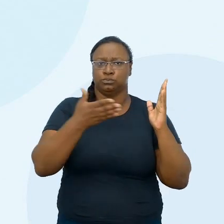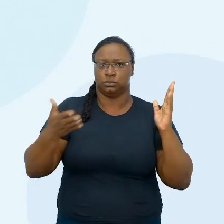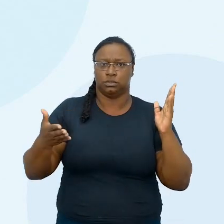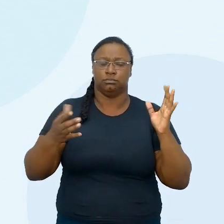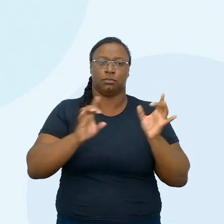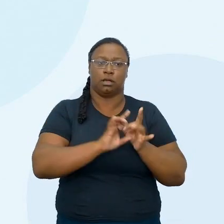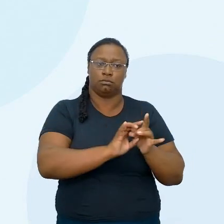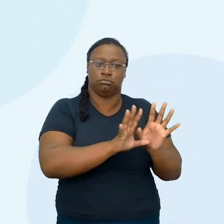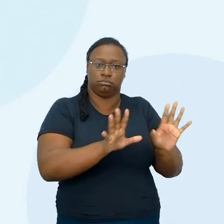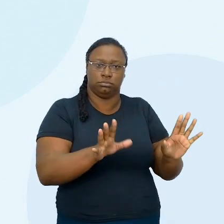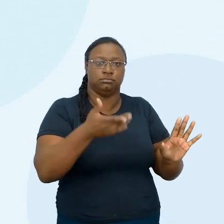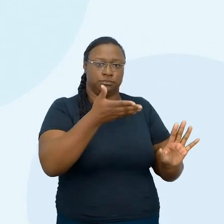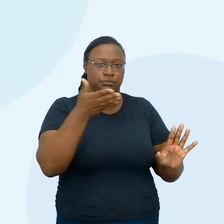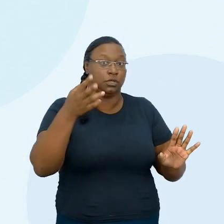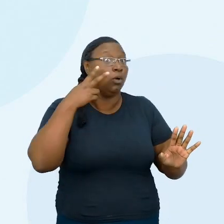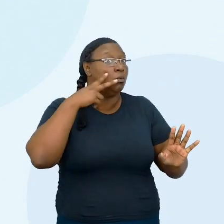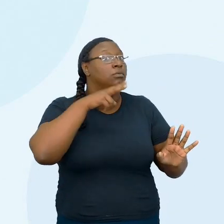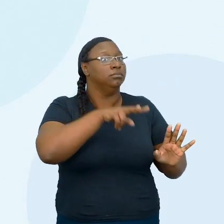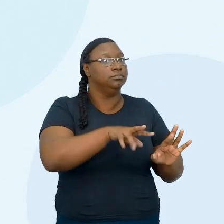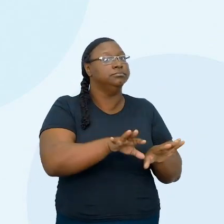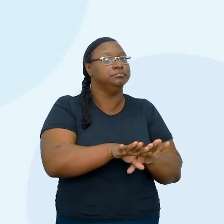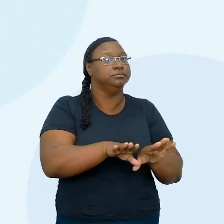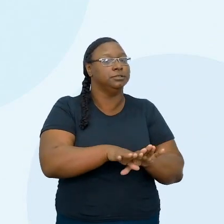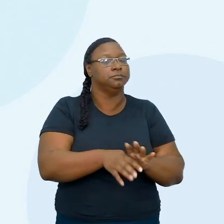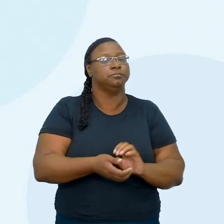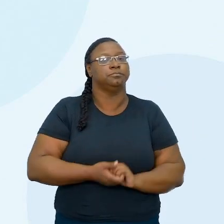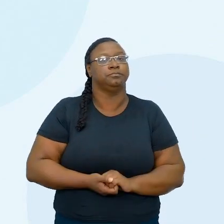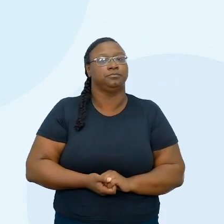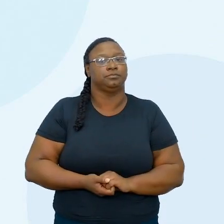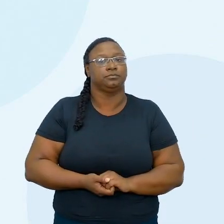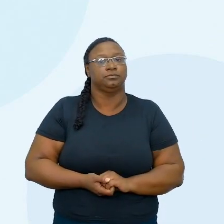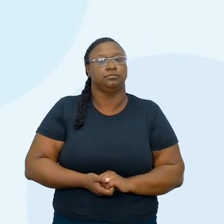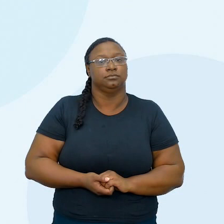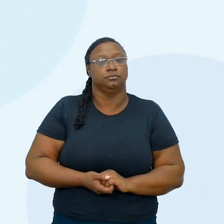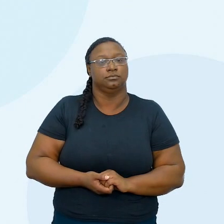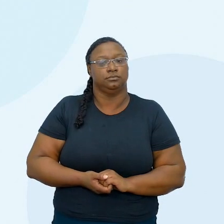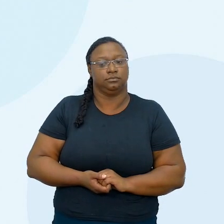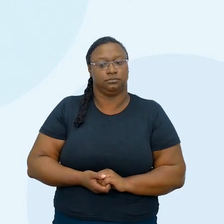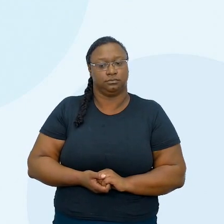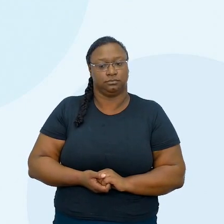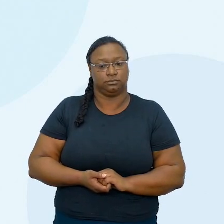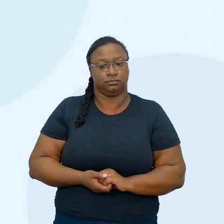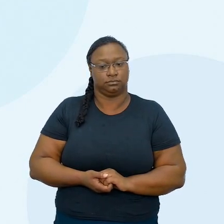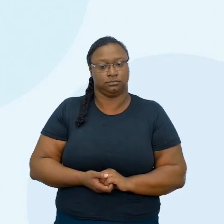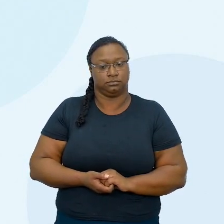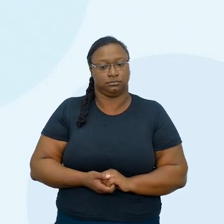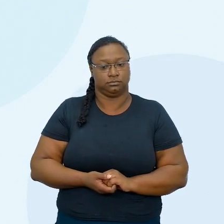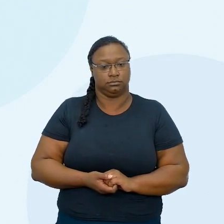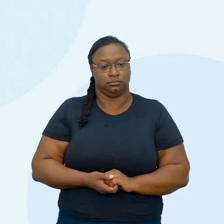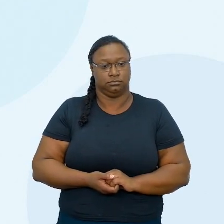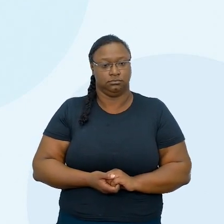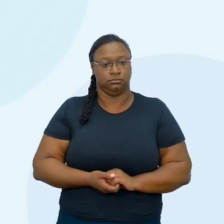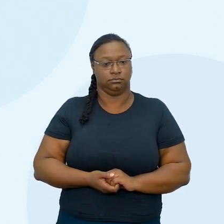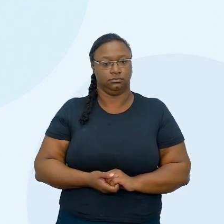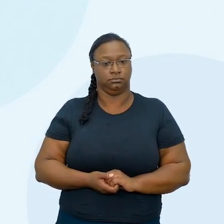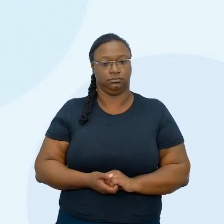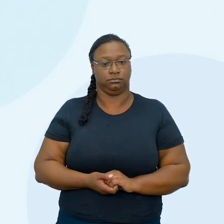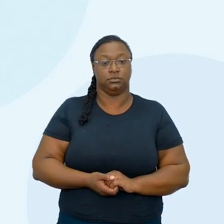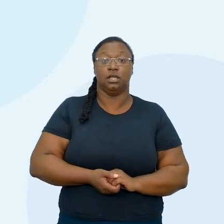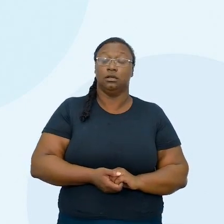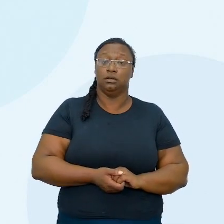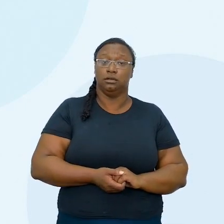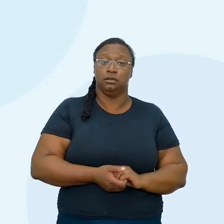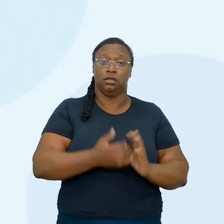vocês. Esse cronograma, ele está de acordo com as ações que são